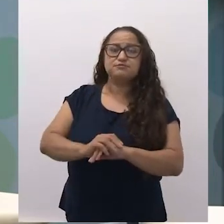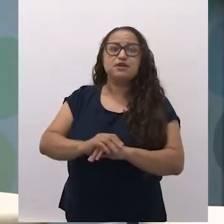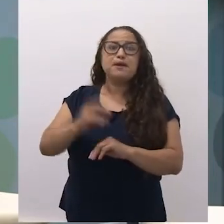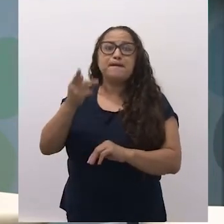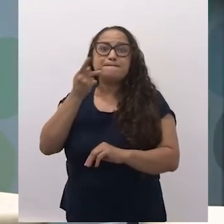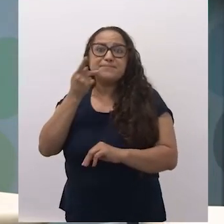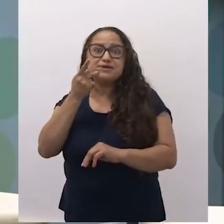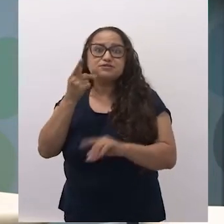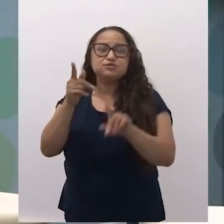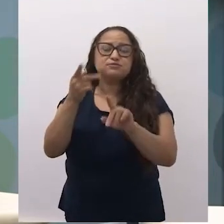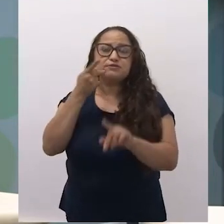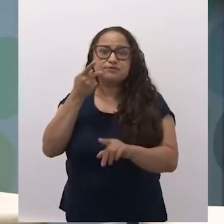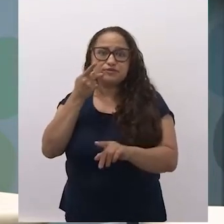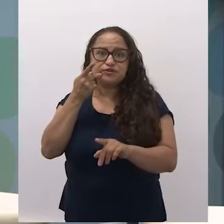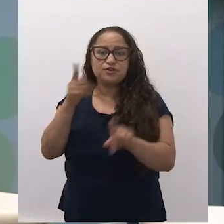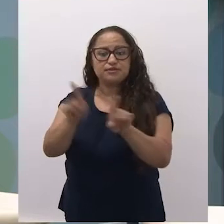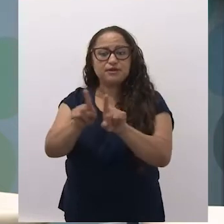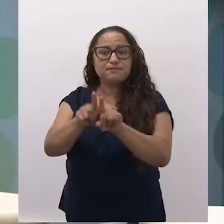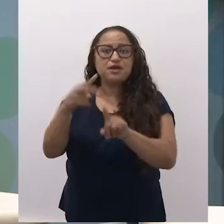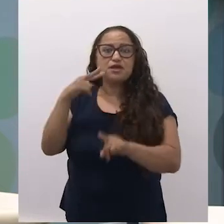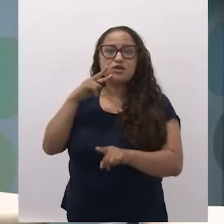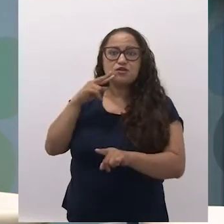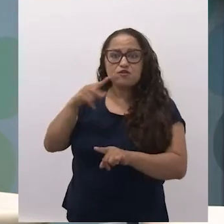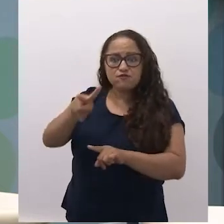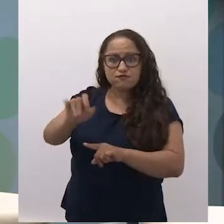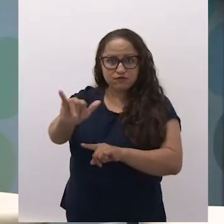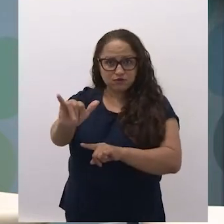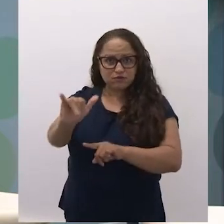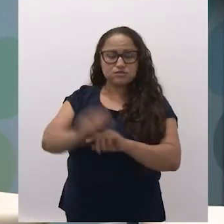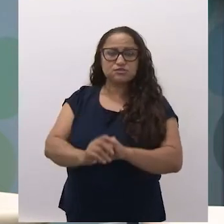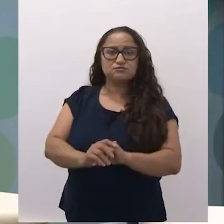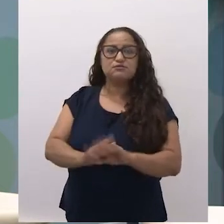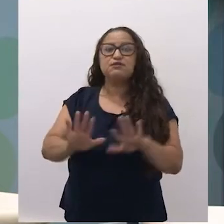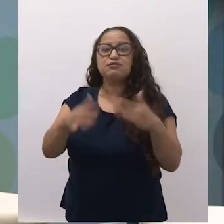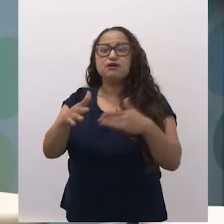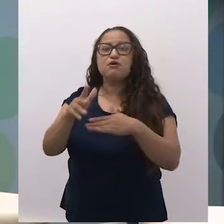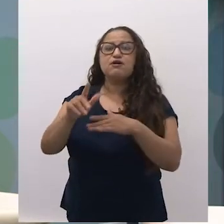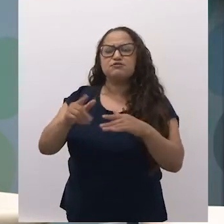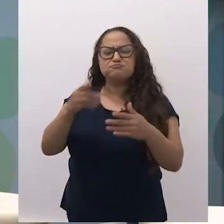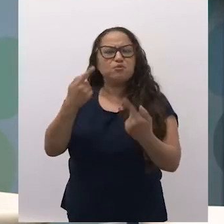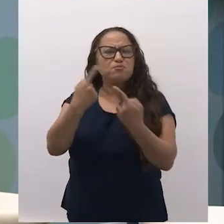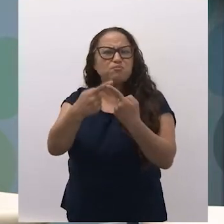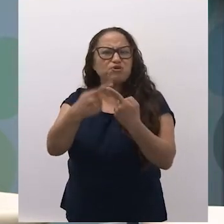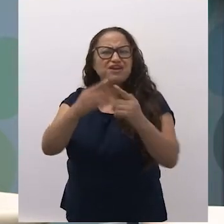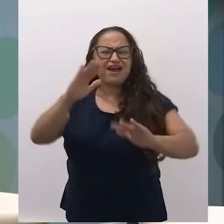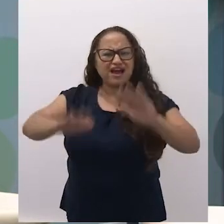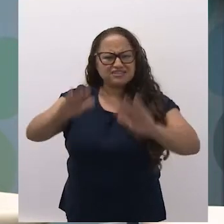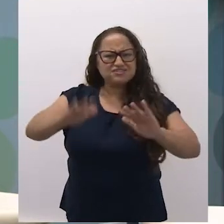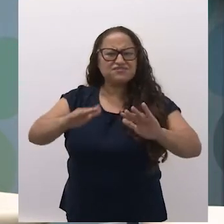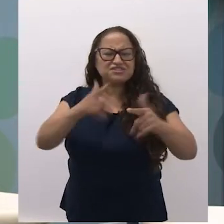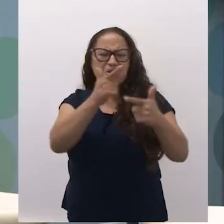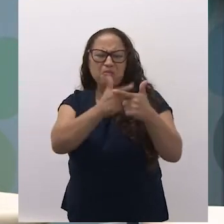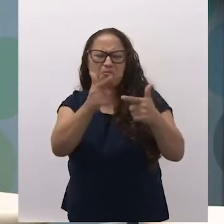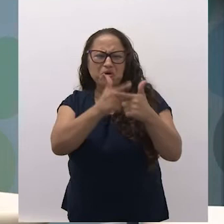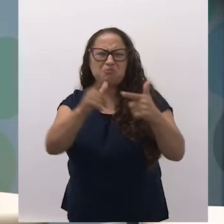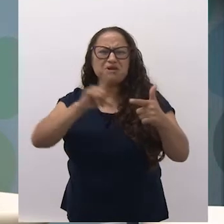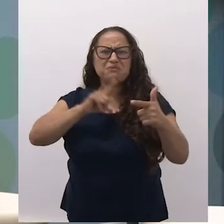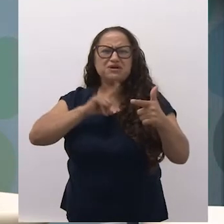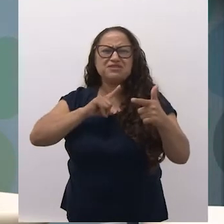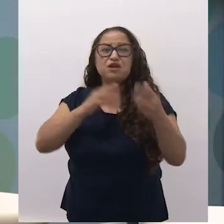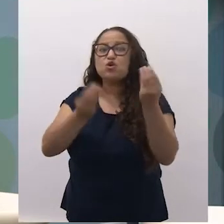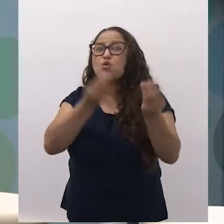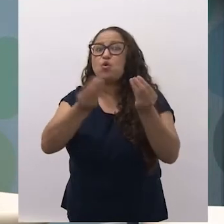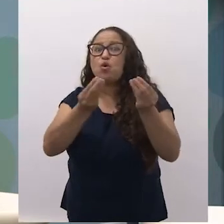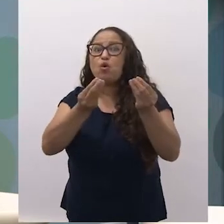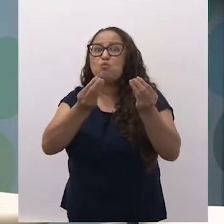isso. A professora Gabriela também, ela cita que pois muitas vezes debatemos sobre a problemática da transmissão de